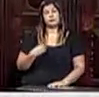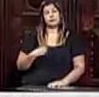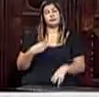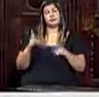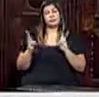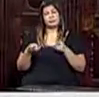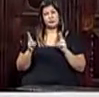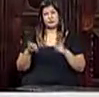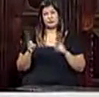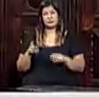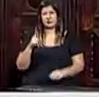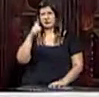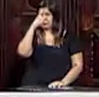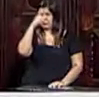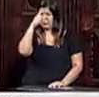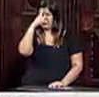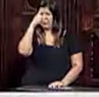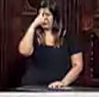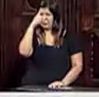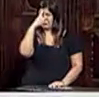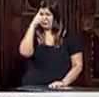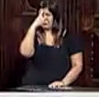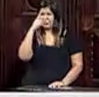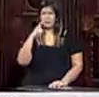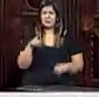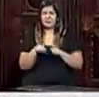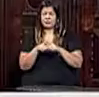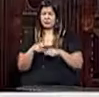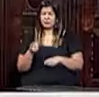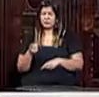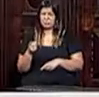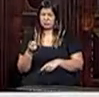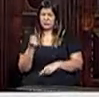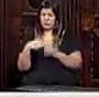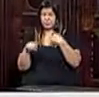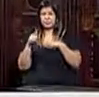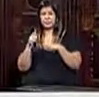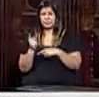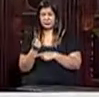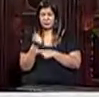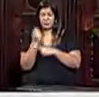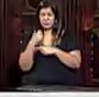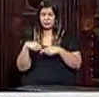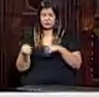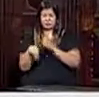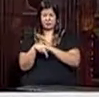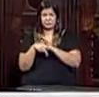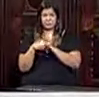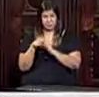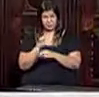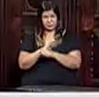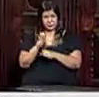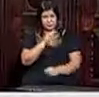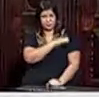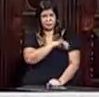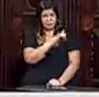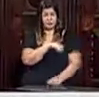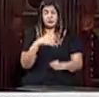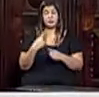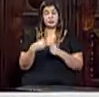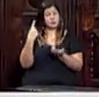sequestro quase que diário de recursos do Estado do Rio de Janeiro por conta de acordos que a União